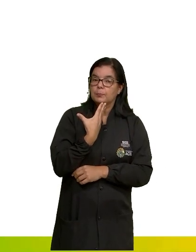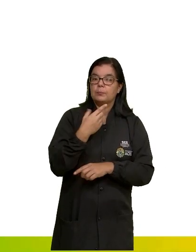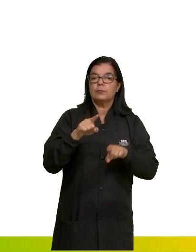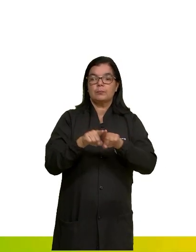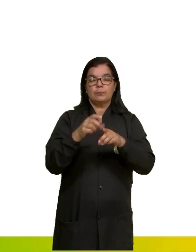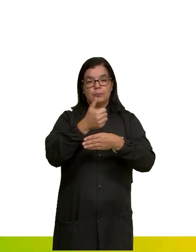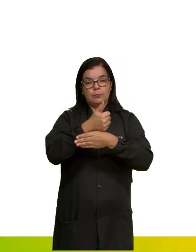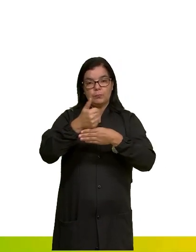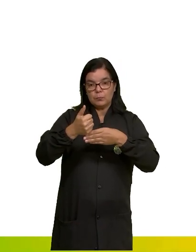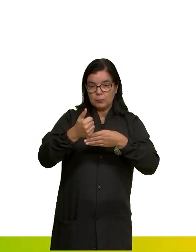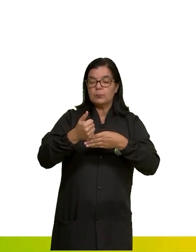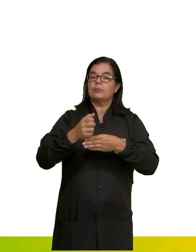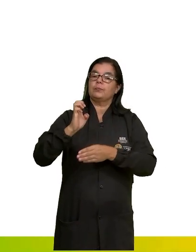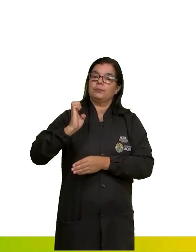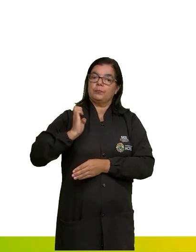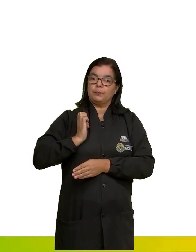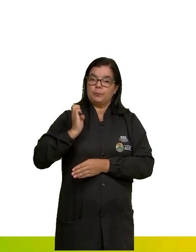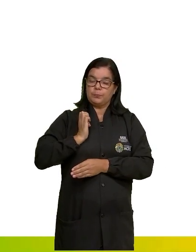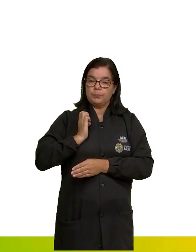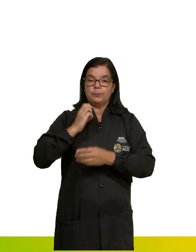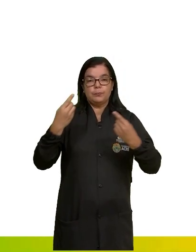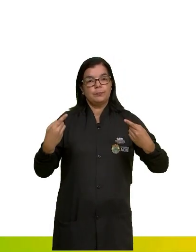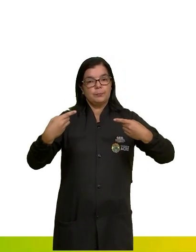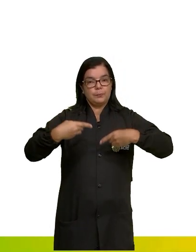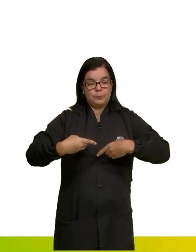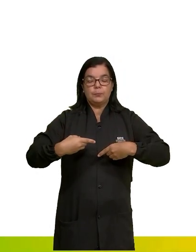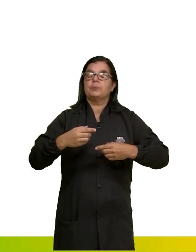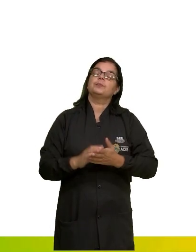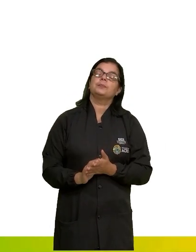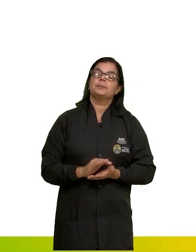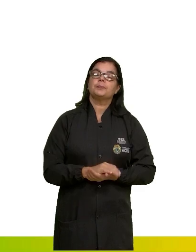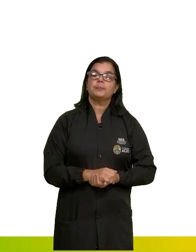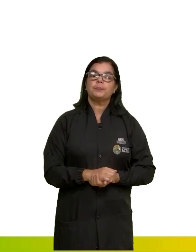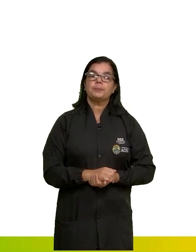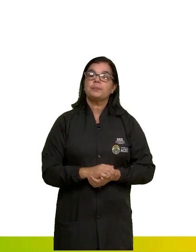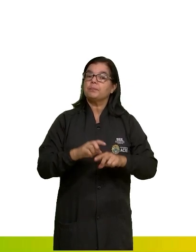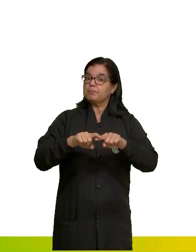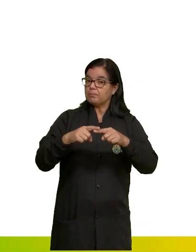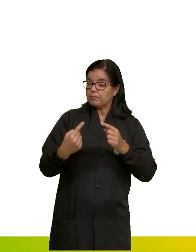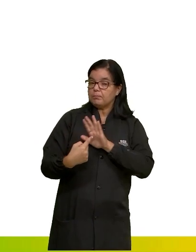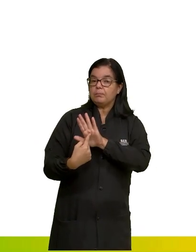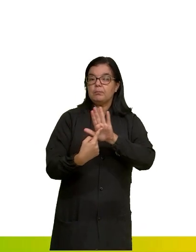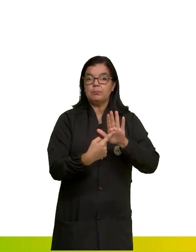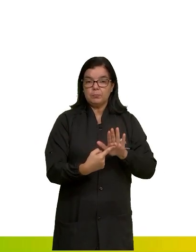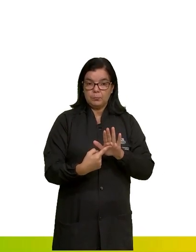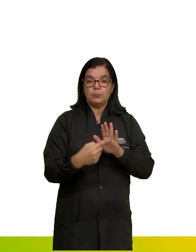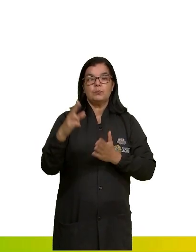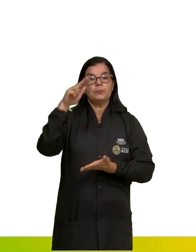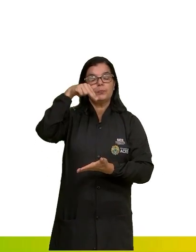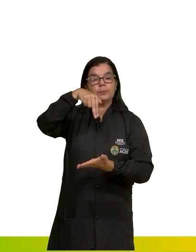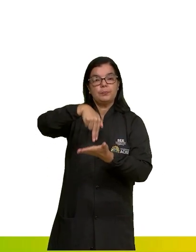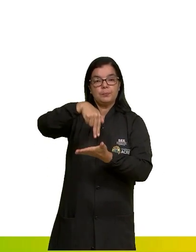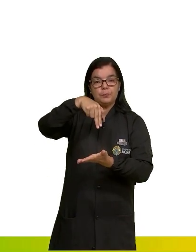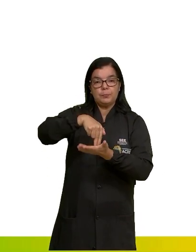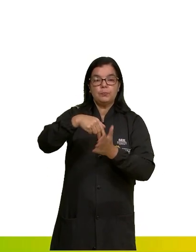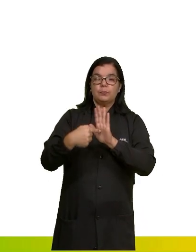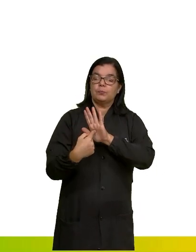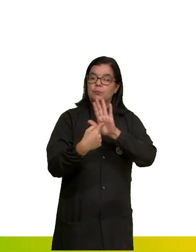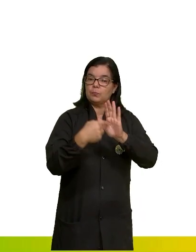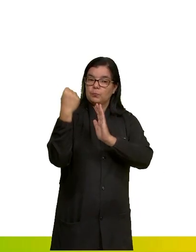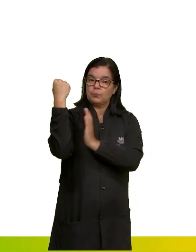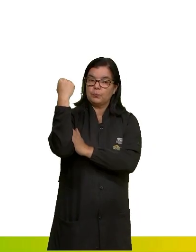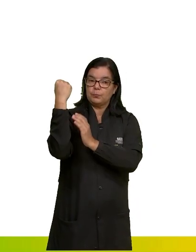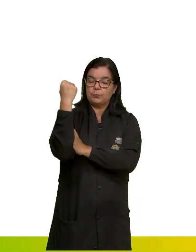moral, falando de coisas, colocando o contraponto entre o bem e o mal. Podem apresentar personagens que representam